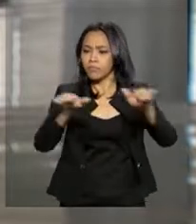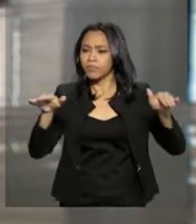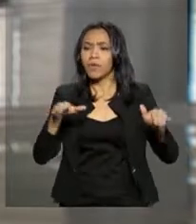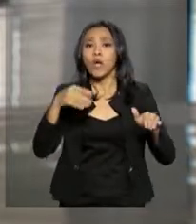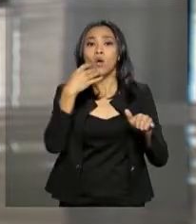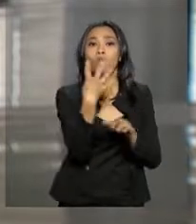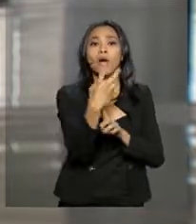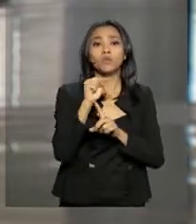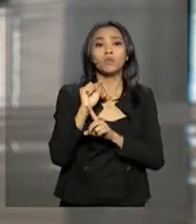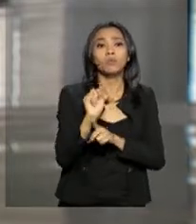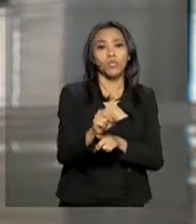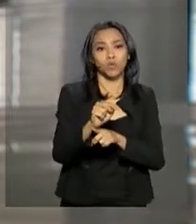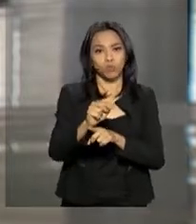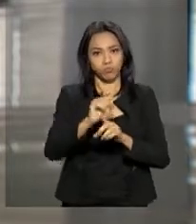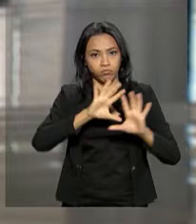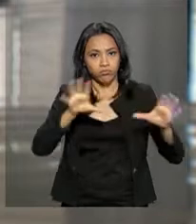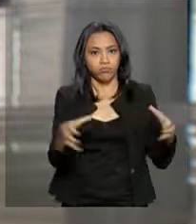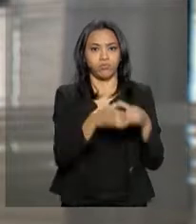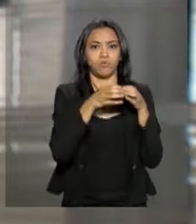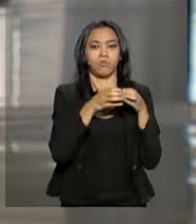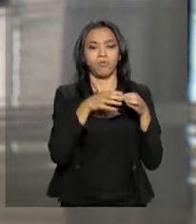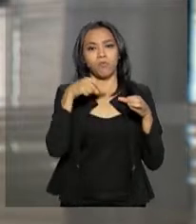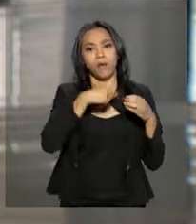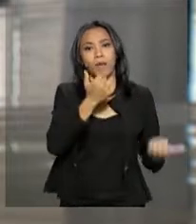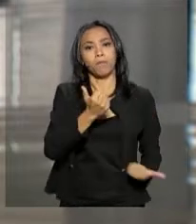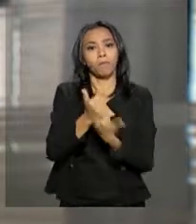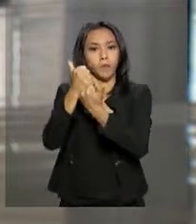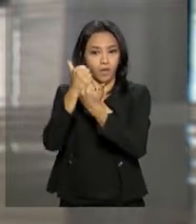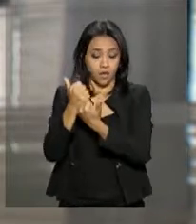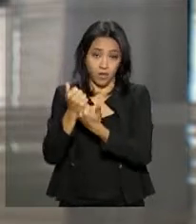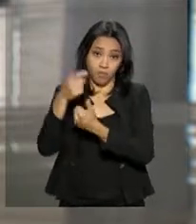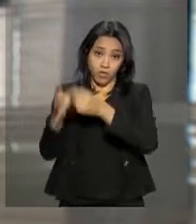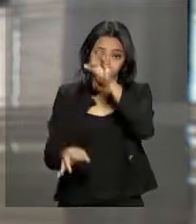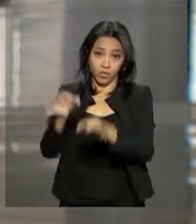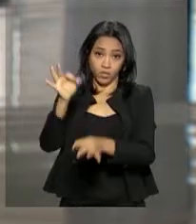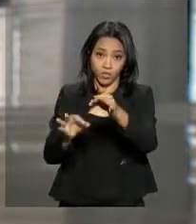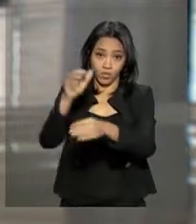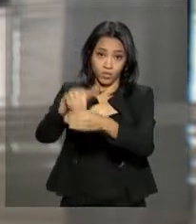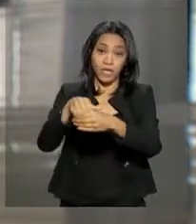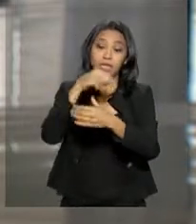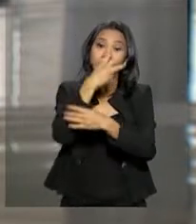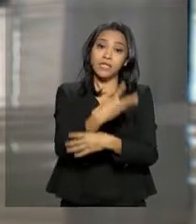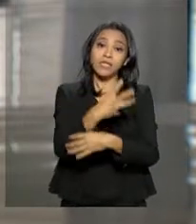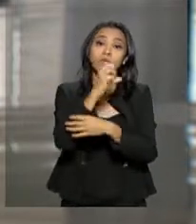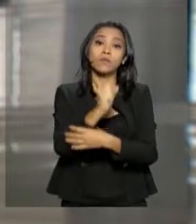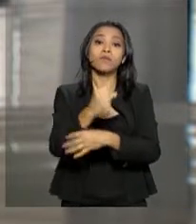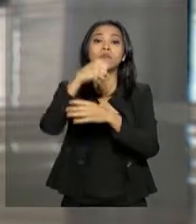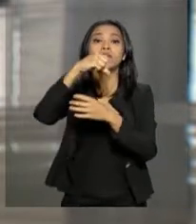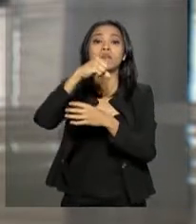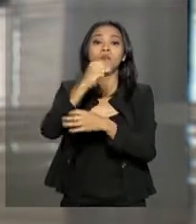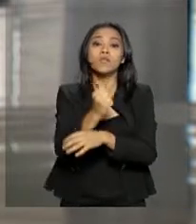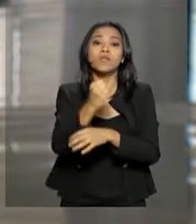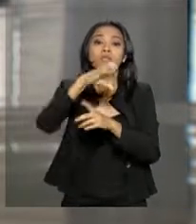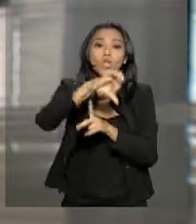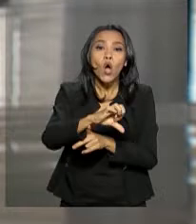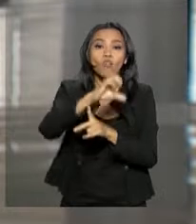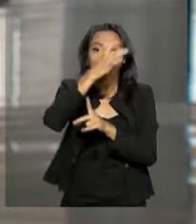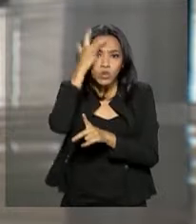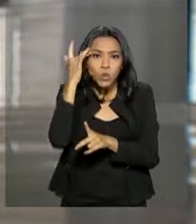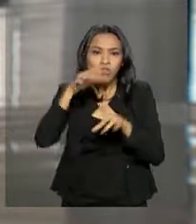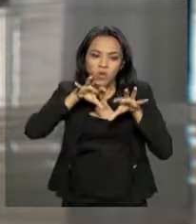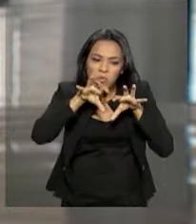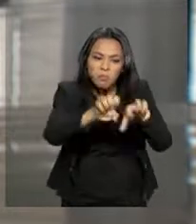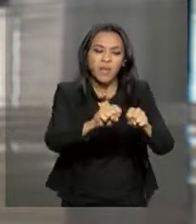na operação de apoio à justiça eleitoral 389 pessoas foram conduzidas pela